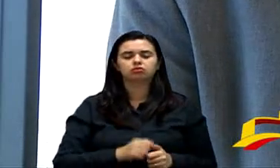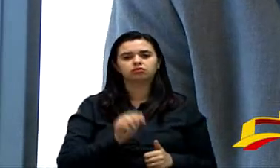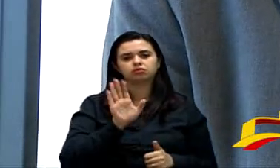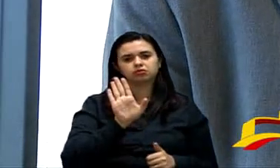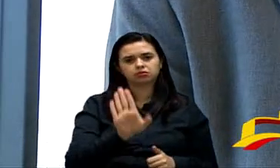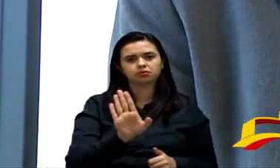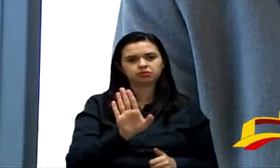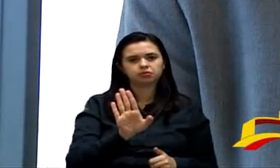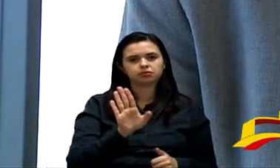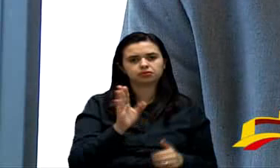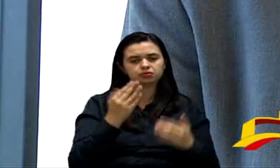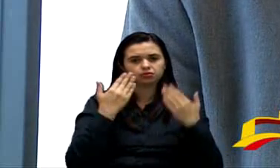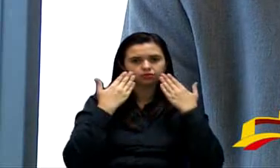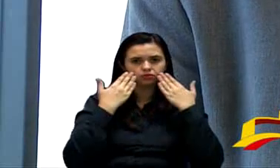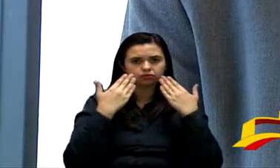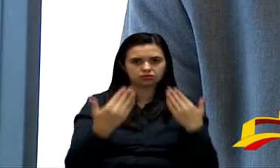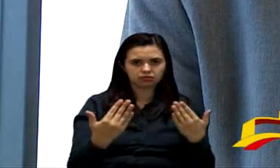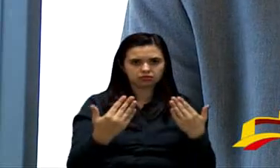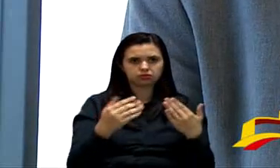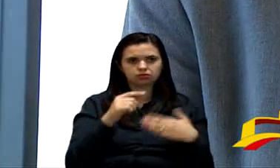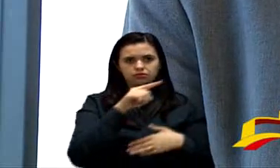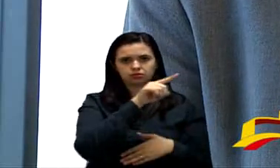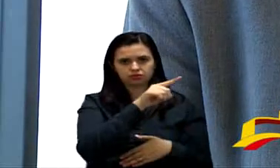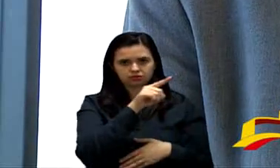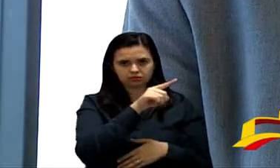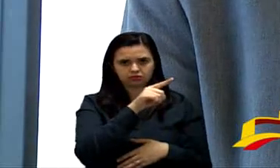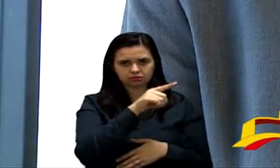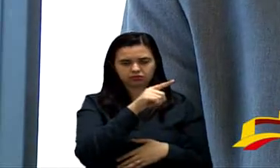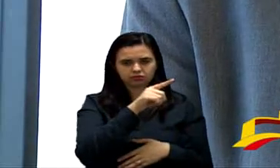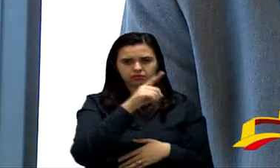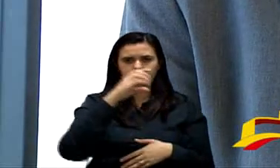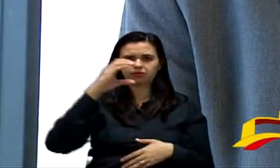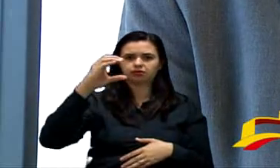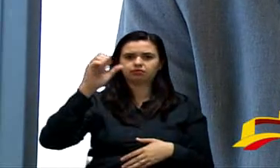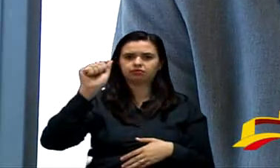grande aí é a empresa Cacau Show, que é aquela que tem